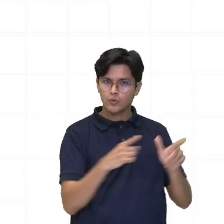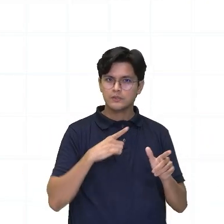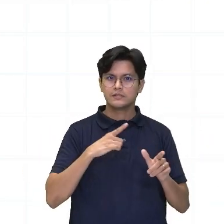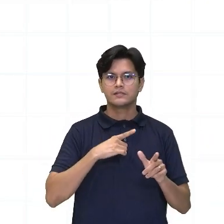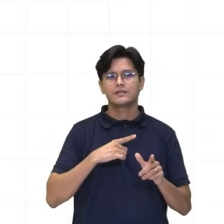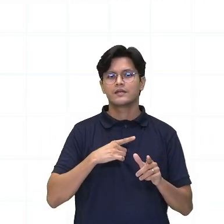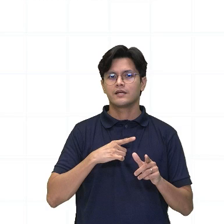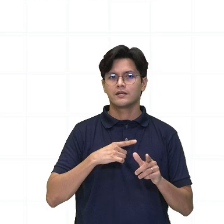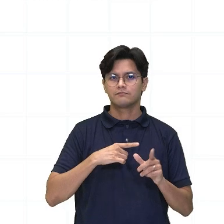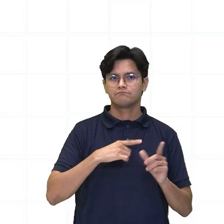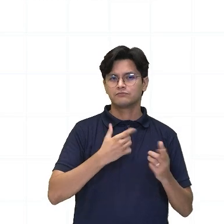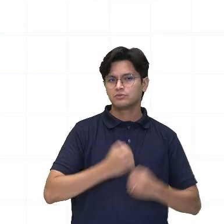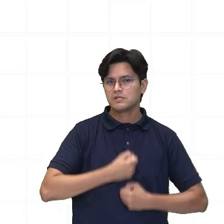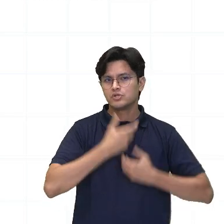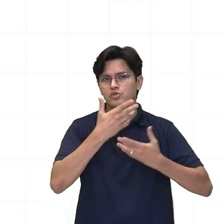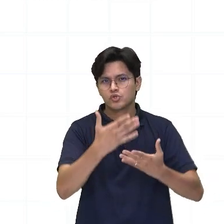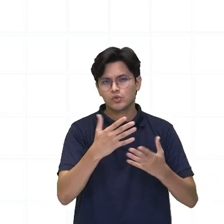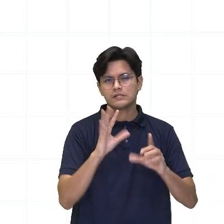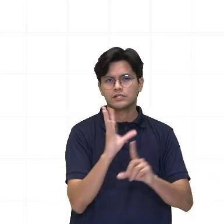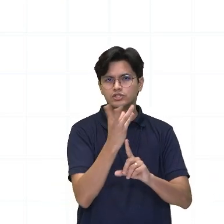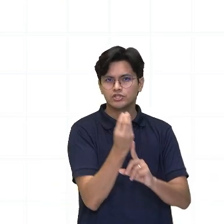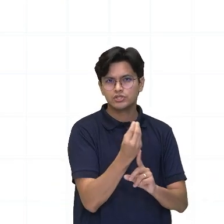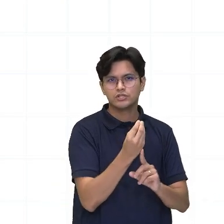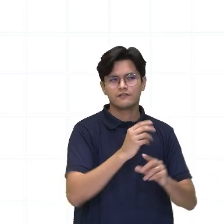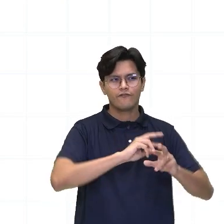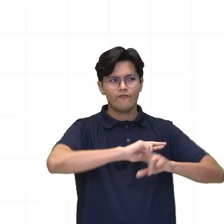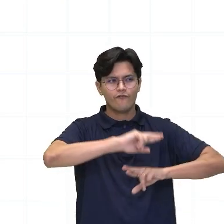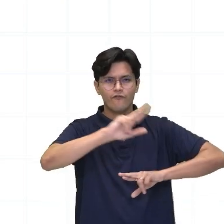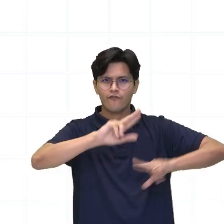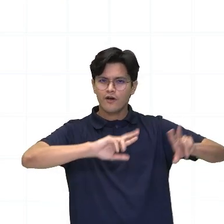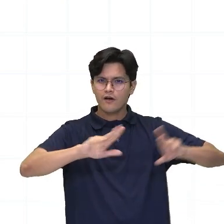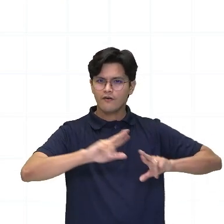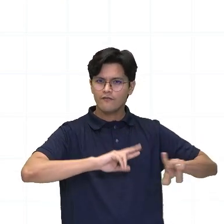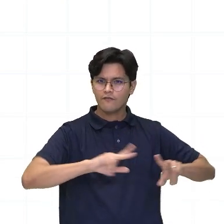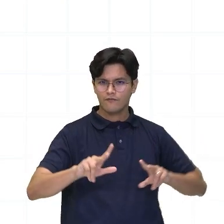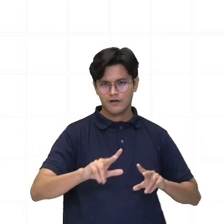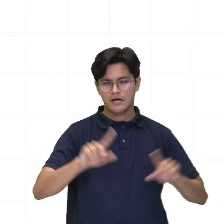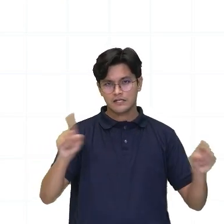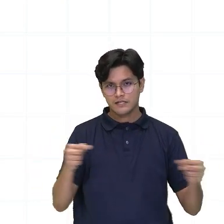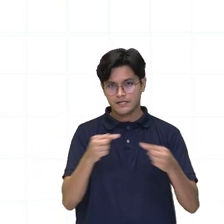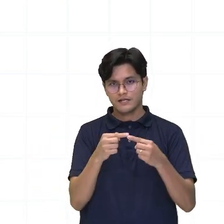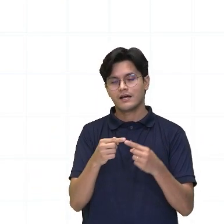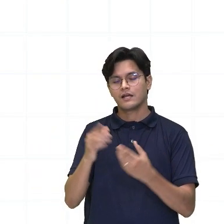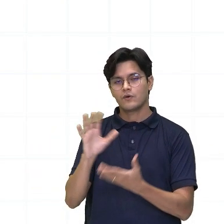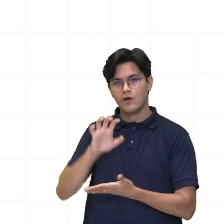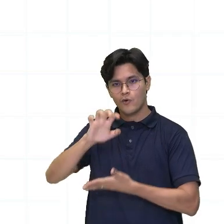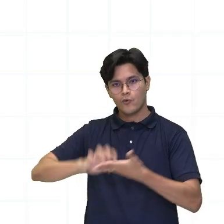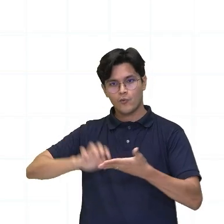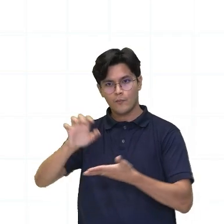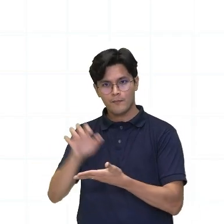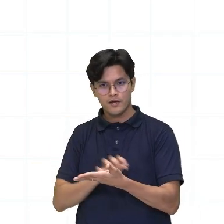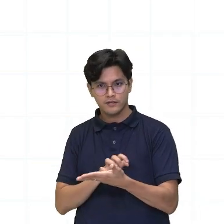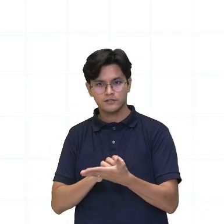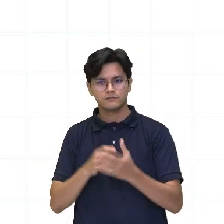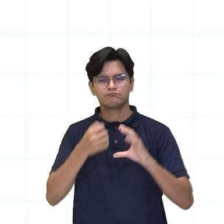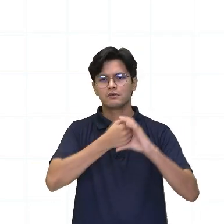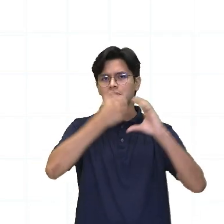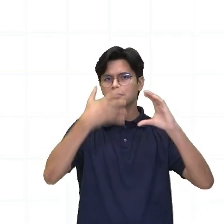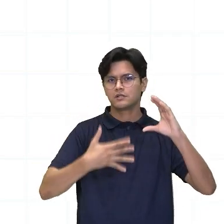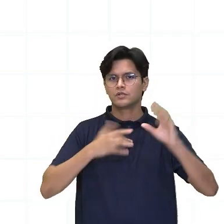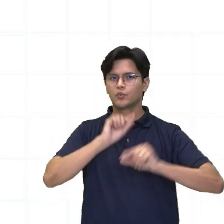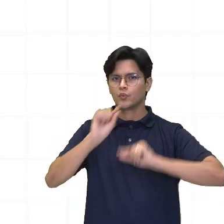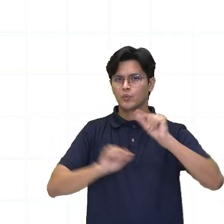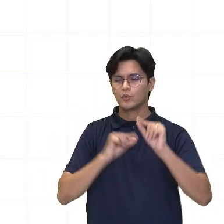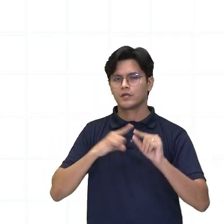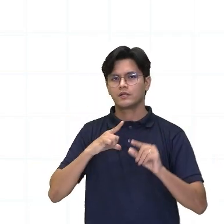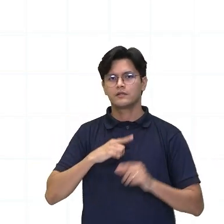E quais são essas características dessa arte rupestre que nós estamos falando? Imagens